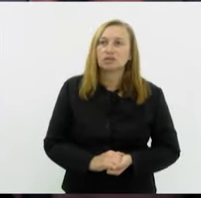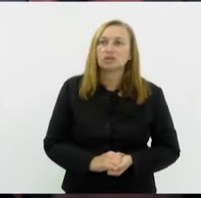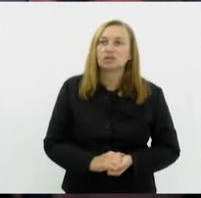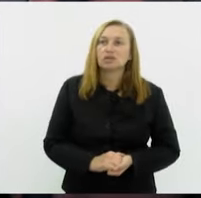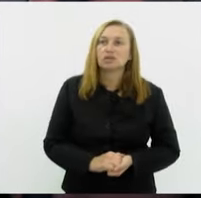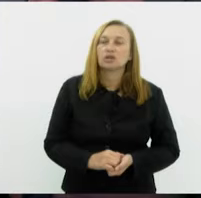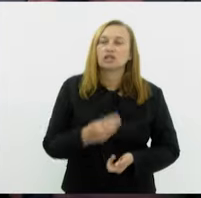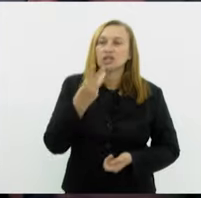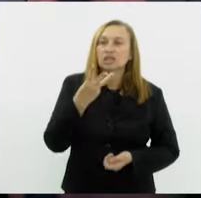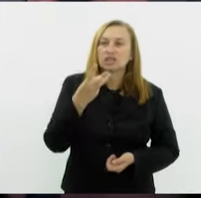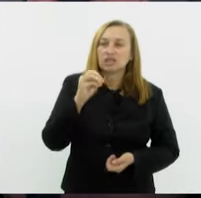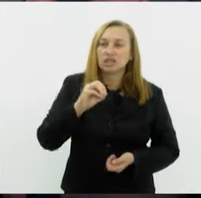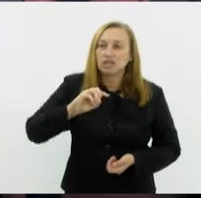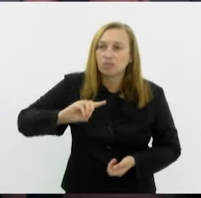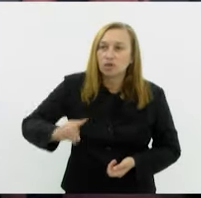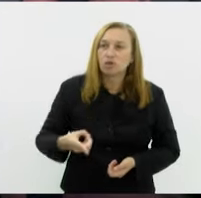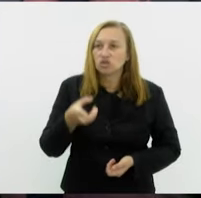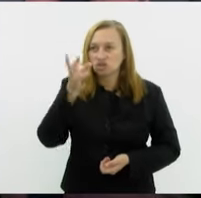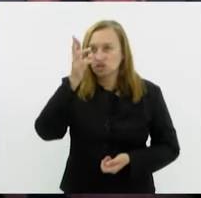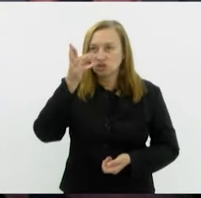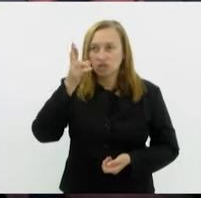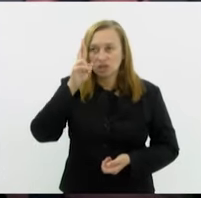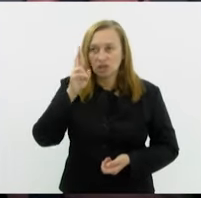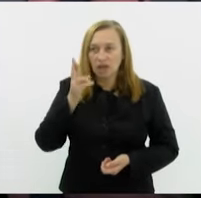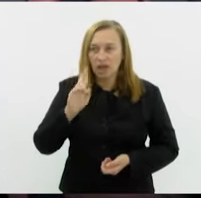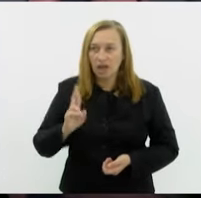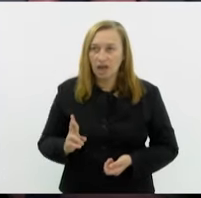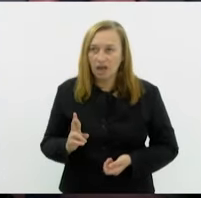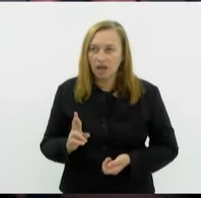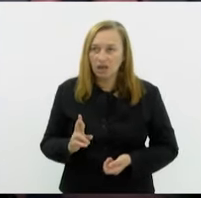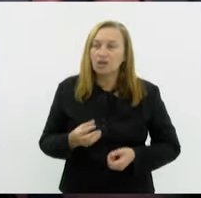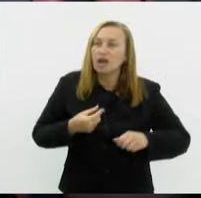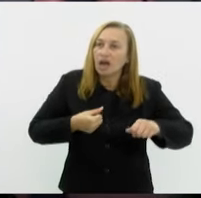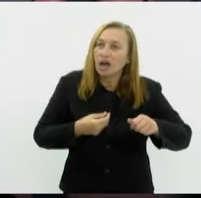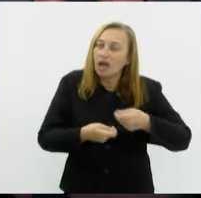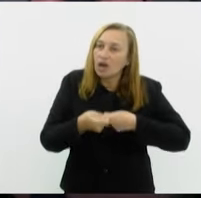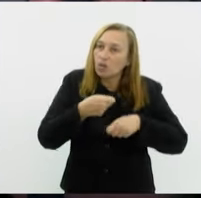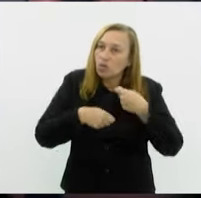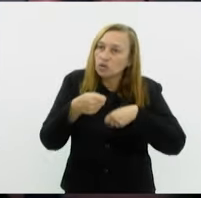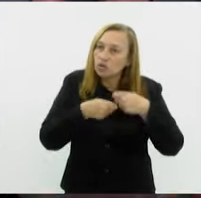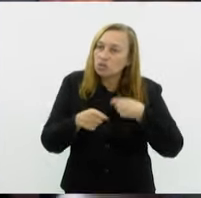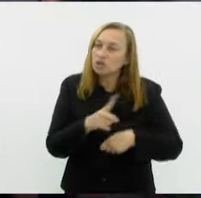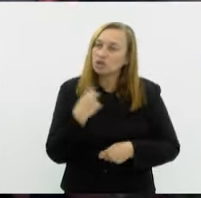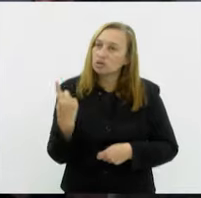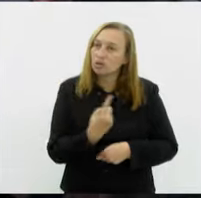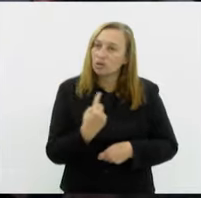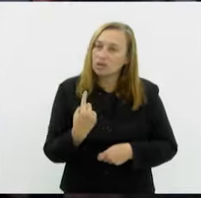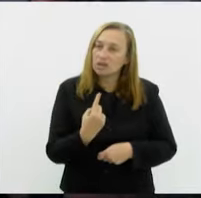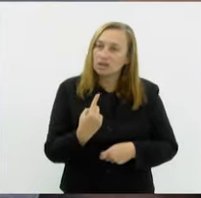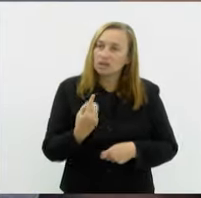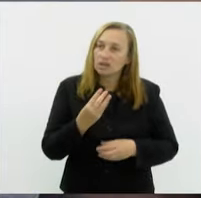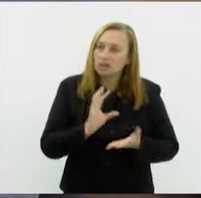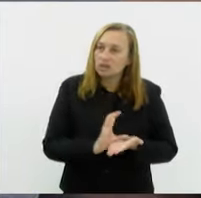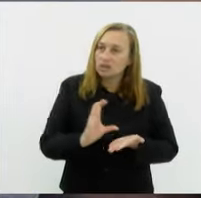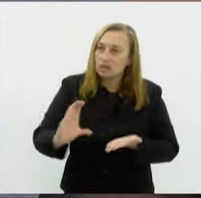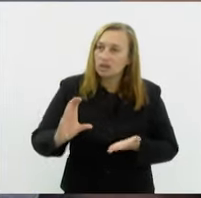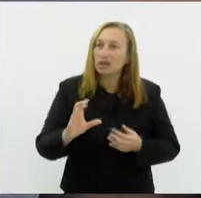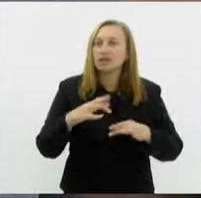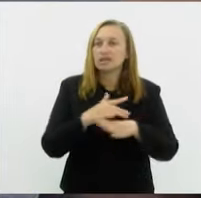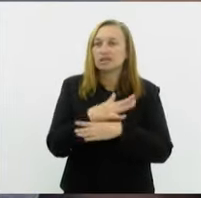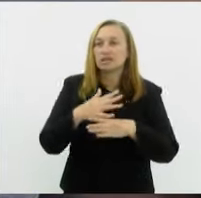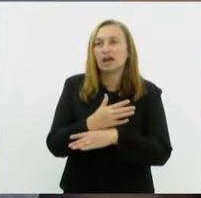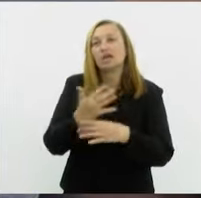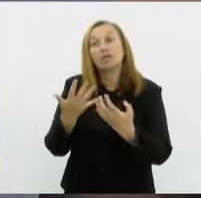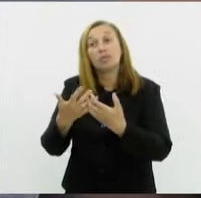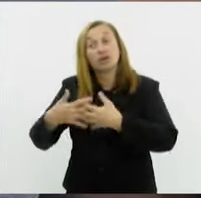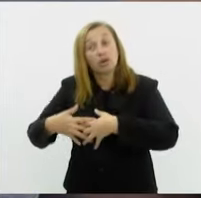de 30 milhões de reais, fruto da economia do nosso fundo, para a cidade de Petrópolis, fundo a fundo.